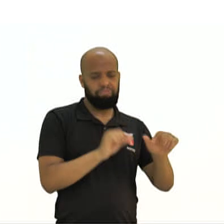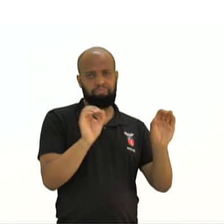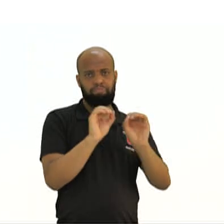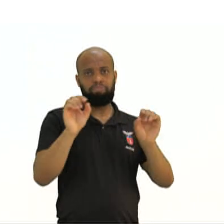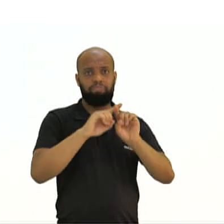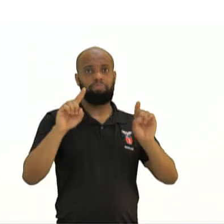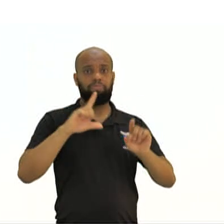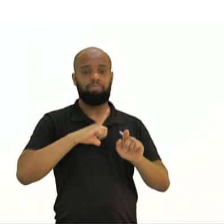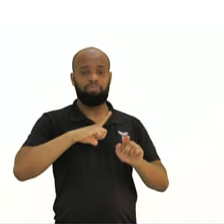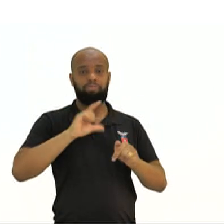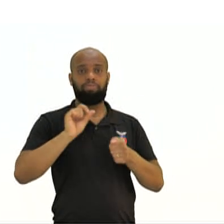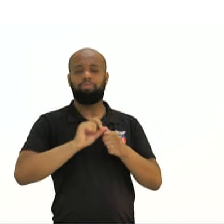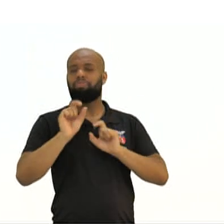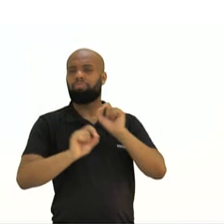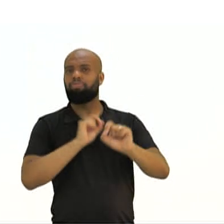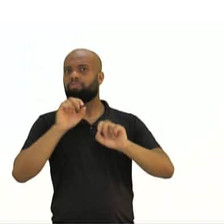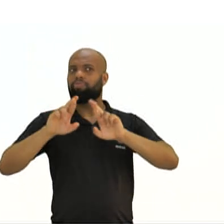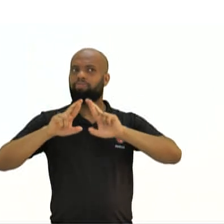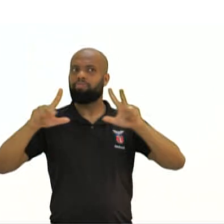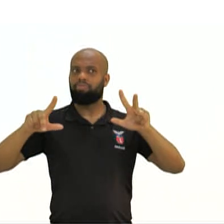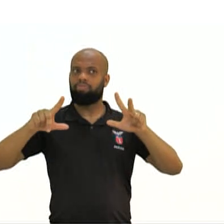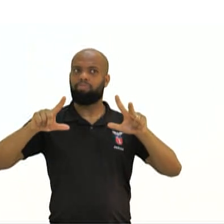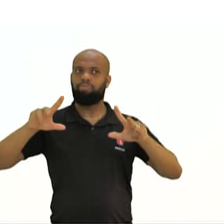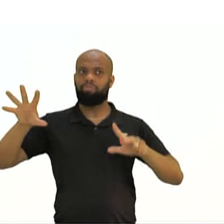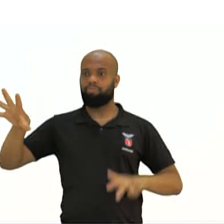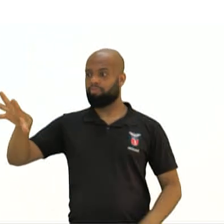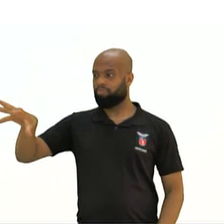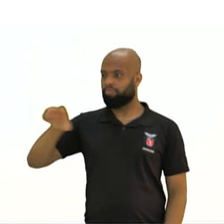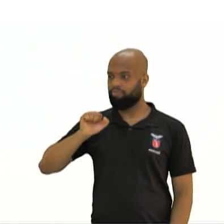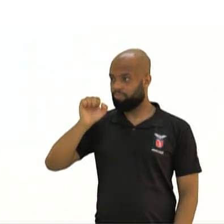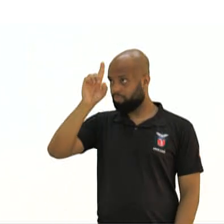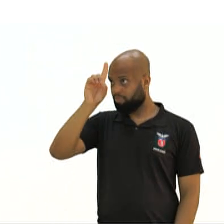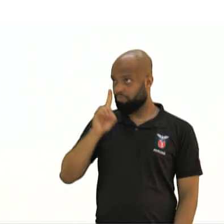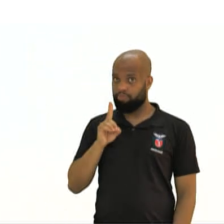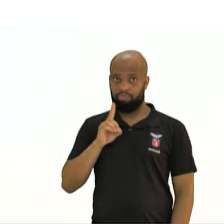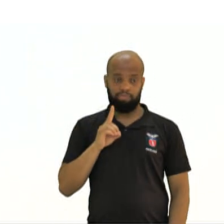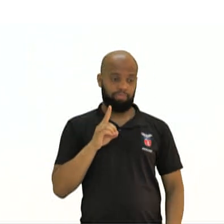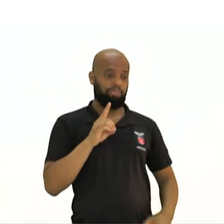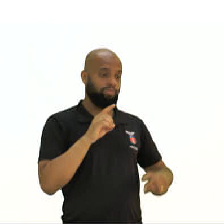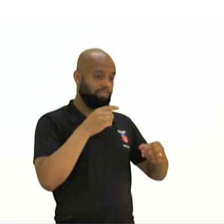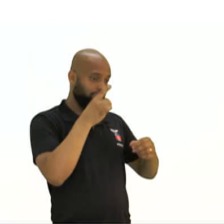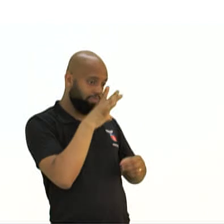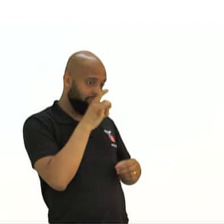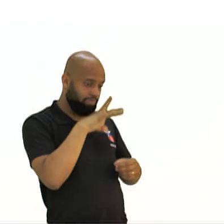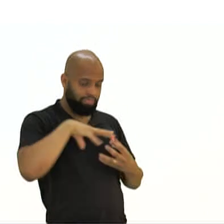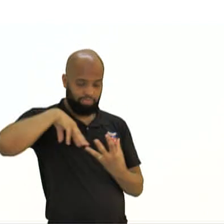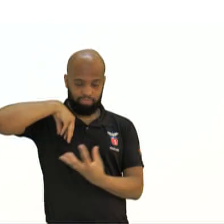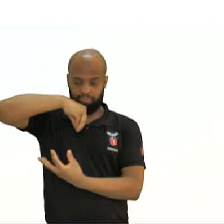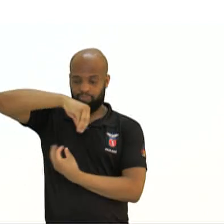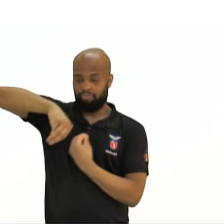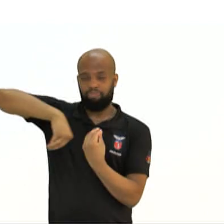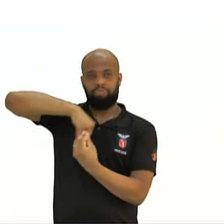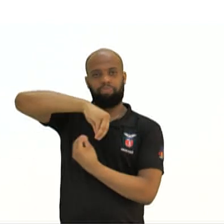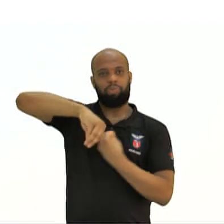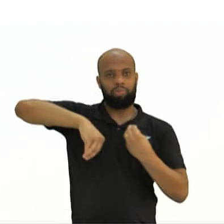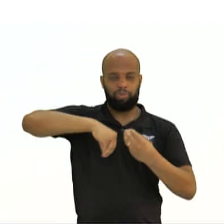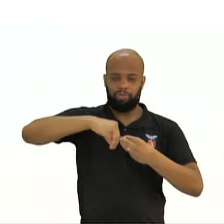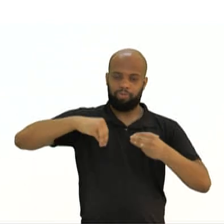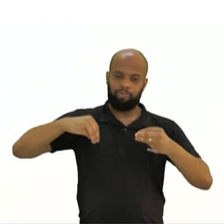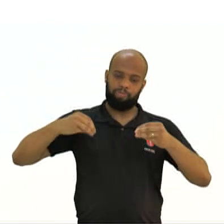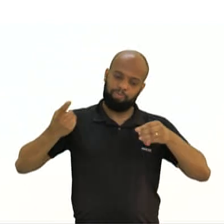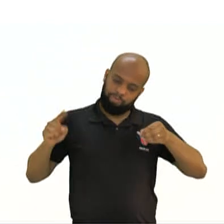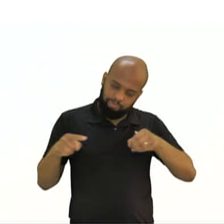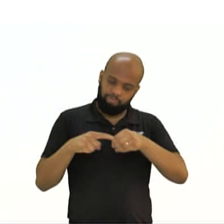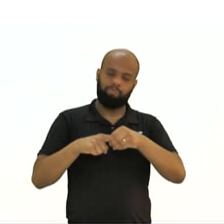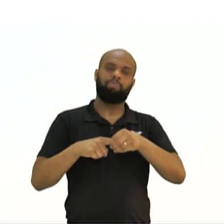fez? Algo que não era comum nessa espécie. Ele pegou o gameta masculino de uma planta e fecundou o gameta feminino